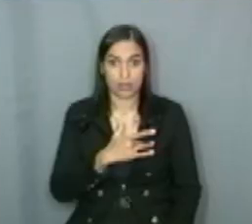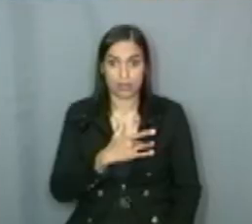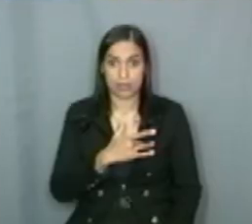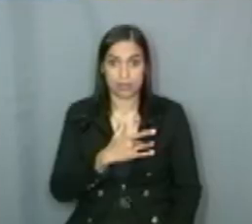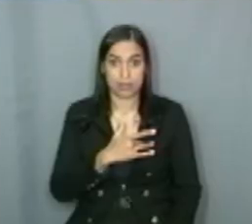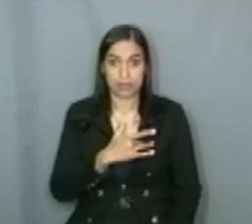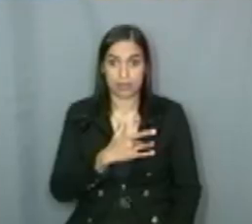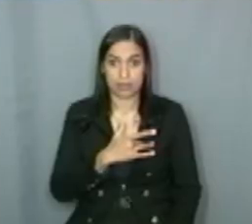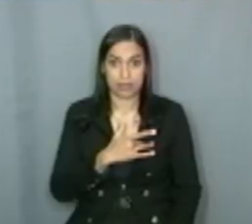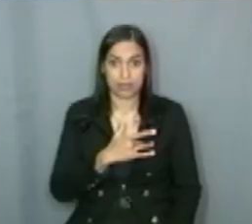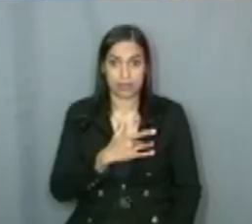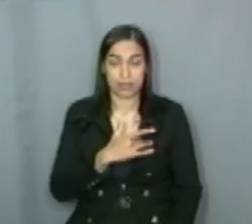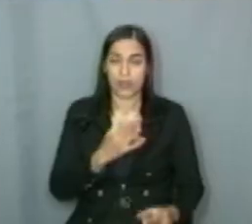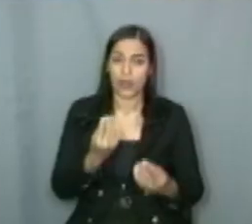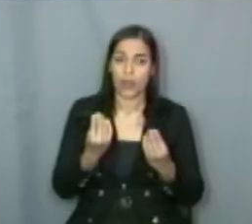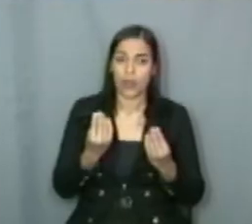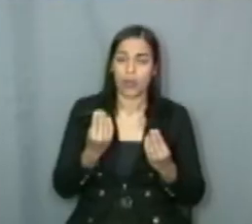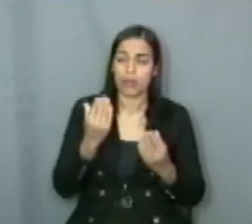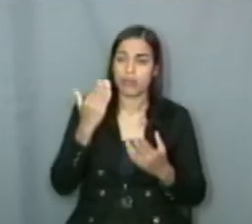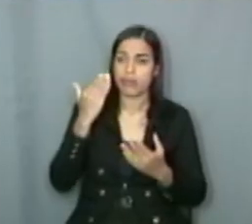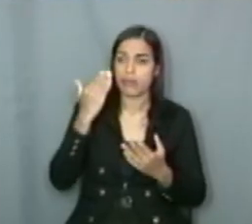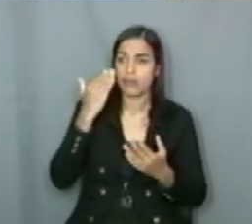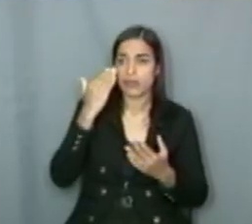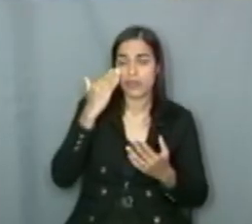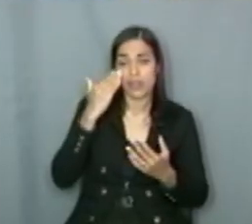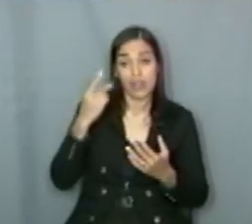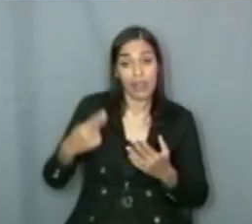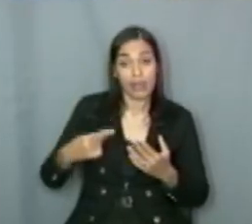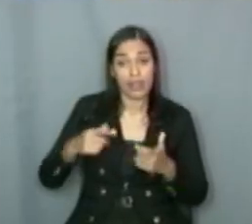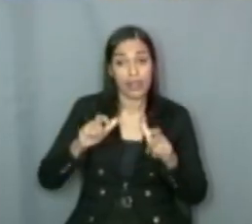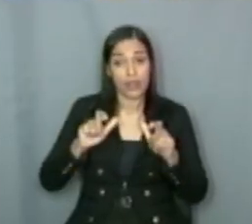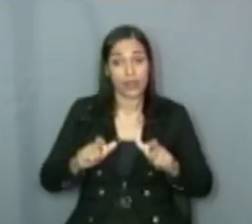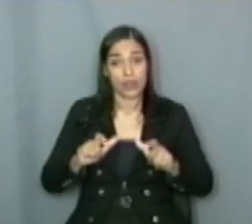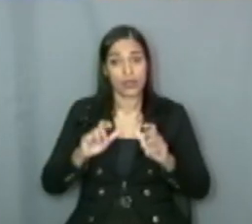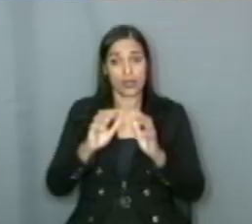alguém? Isso acontece em um canto só, aqui no Recife.